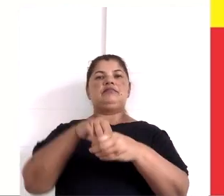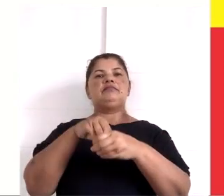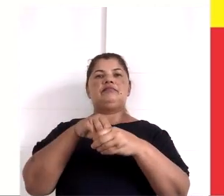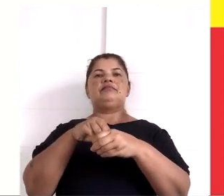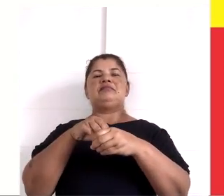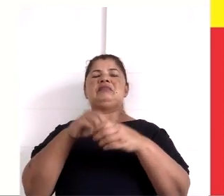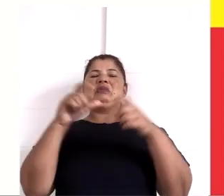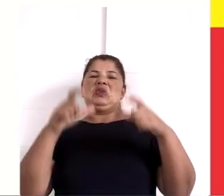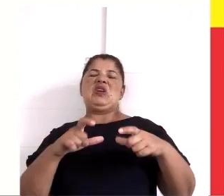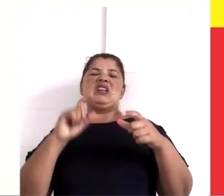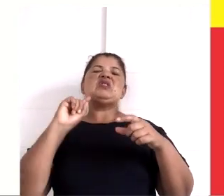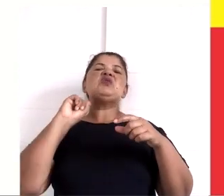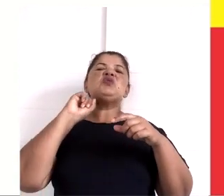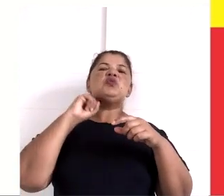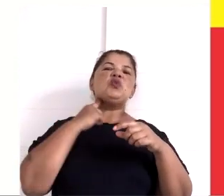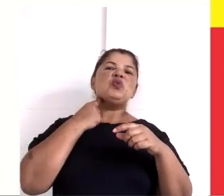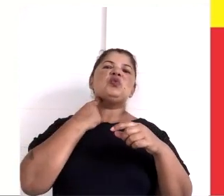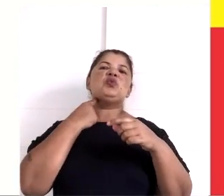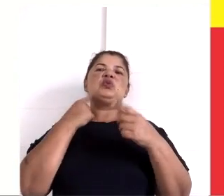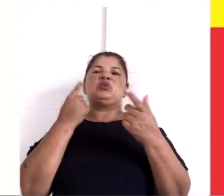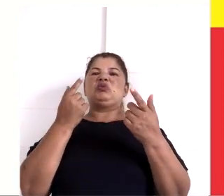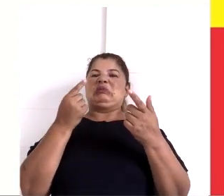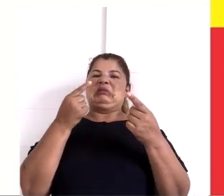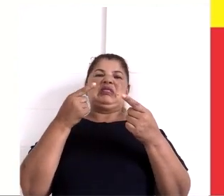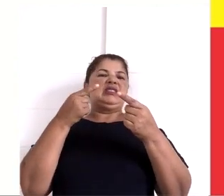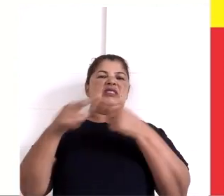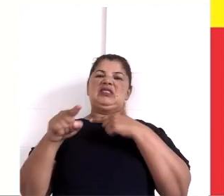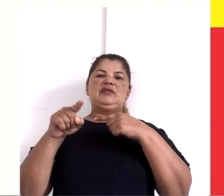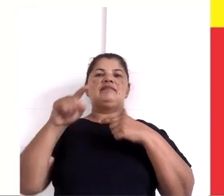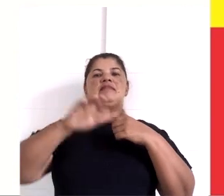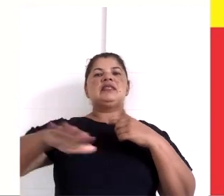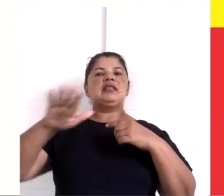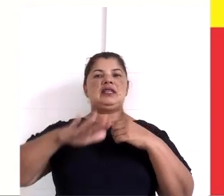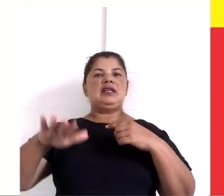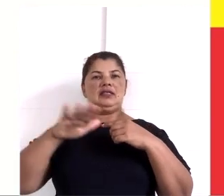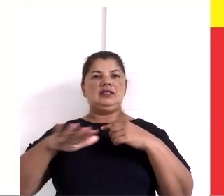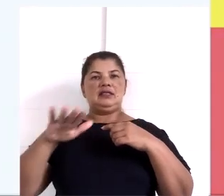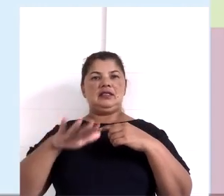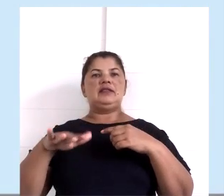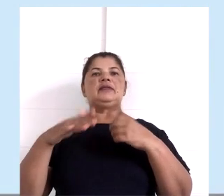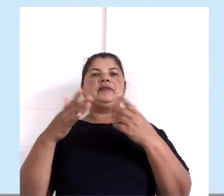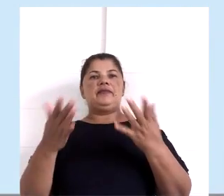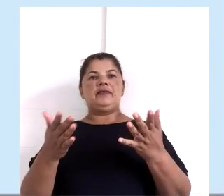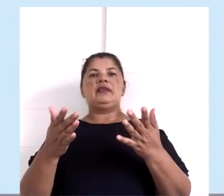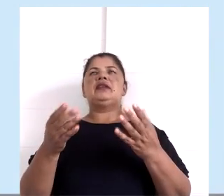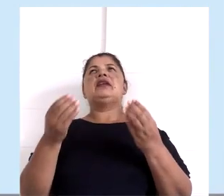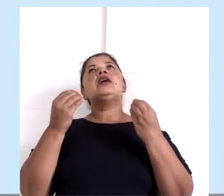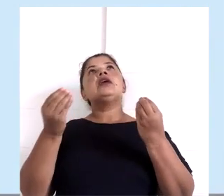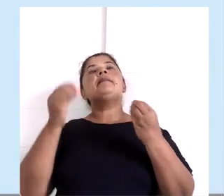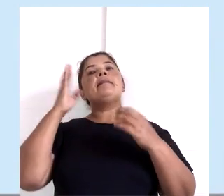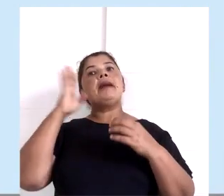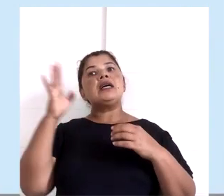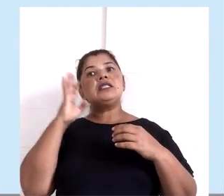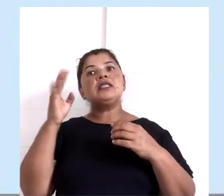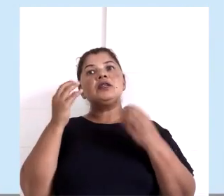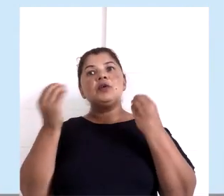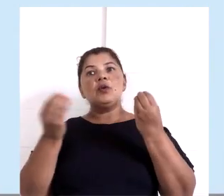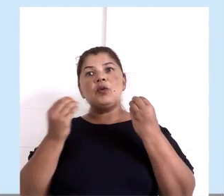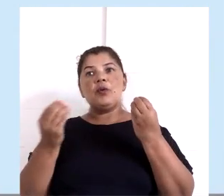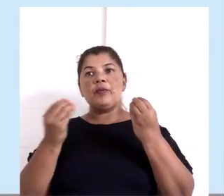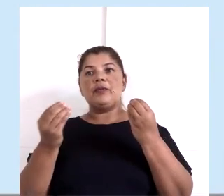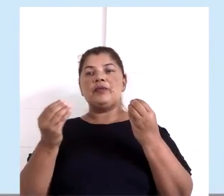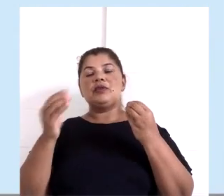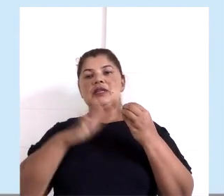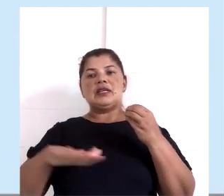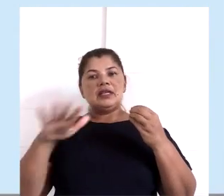eram ambientes sujos e eram ambientes impróprios para as crianças. Olha para mim. 7º ano, imagina aí uma quantidade